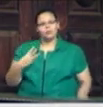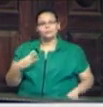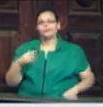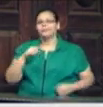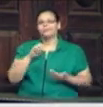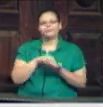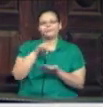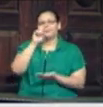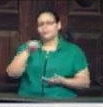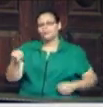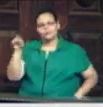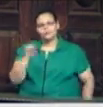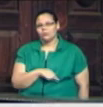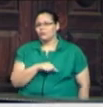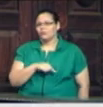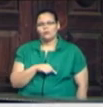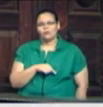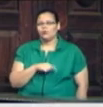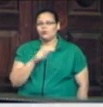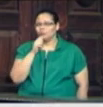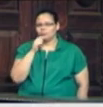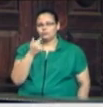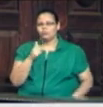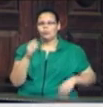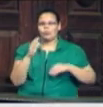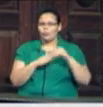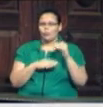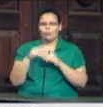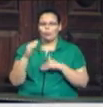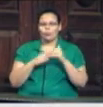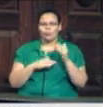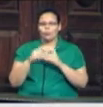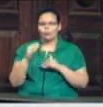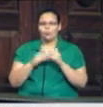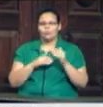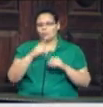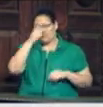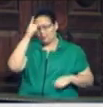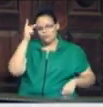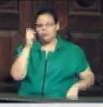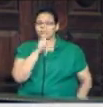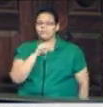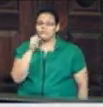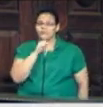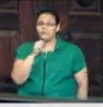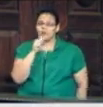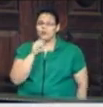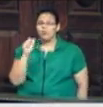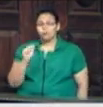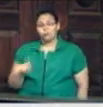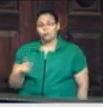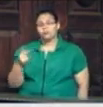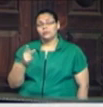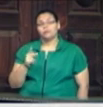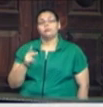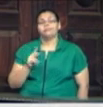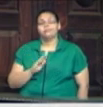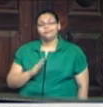extinto, porque não há concurso, não completam os quadros, o pessoal vai envelhecendo, se aposentando.